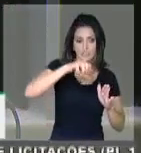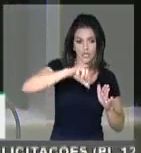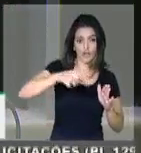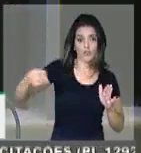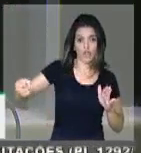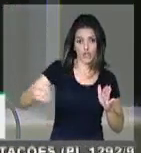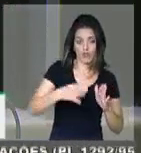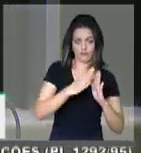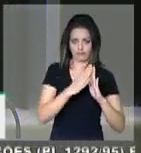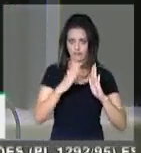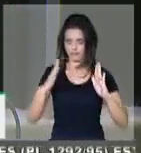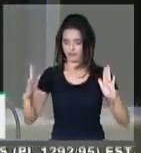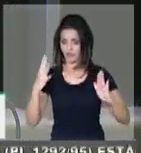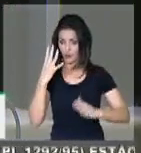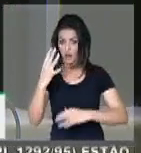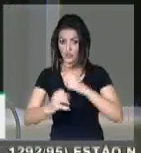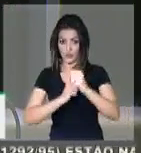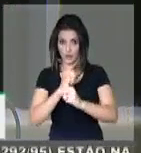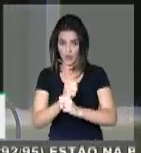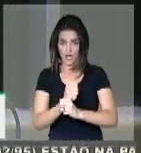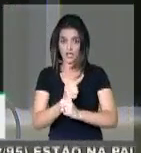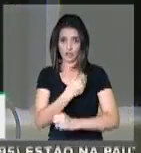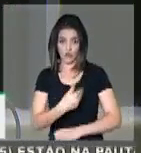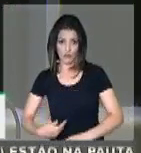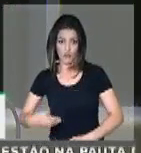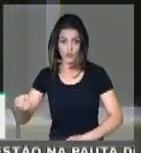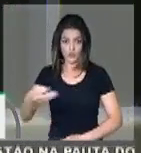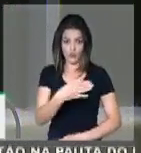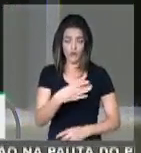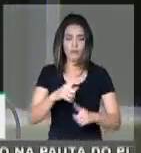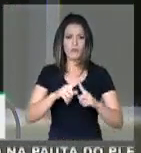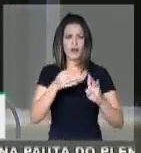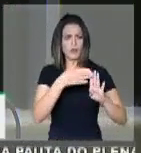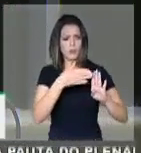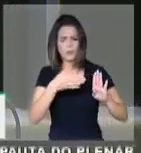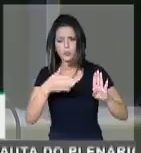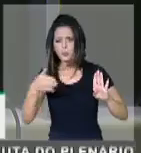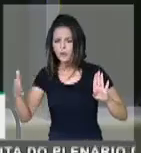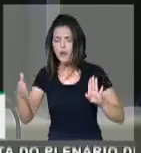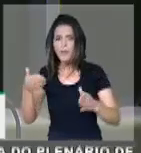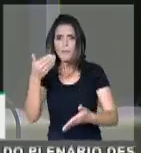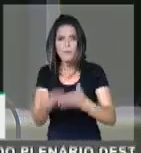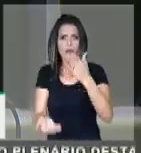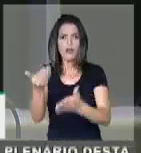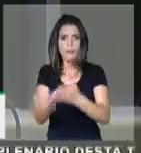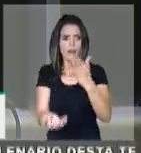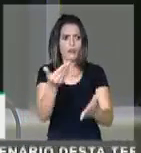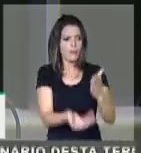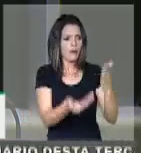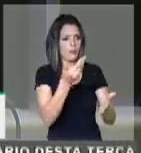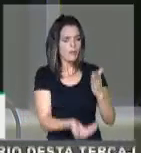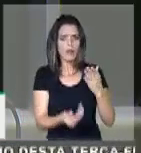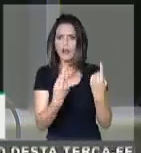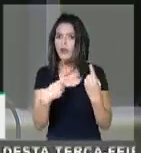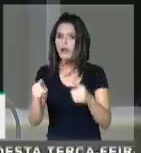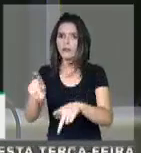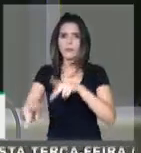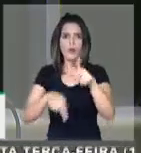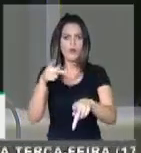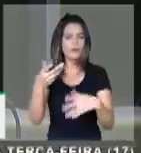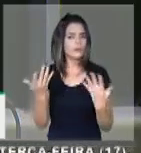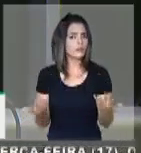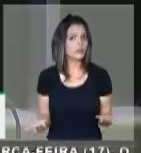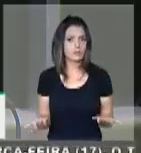2019. Ao longo de tanto tempo, nunca a classe trabalhadora perdeu tanto, deputado Marcelo Nilo, no nosso